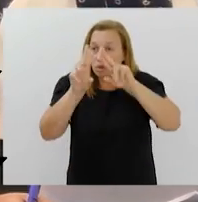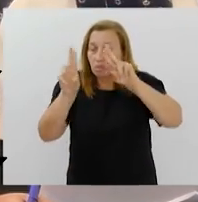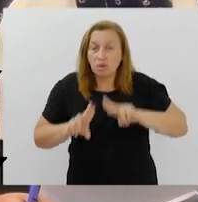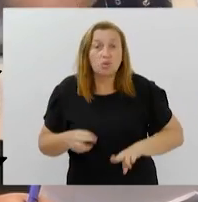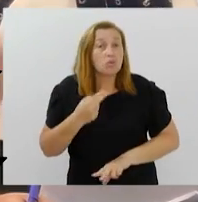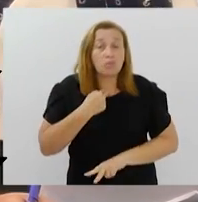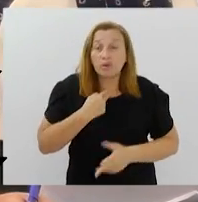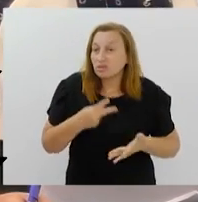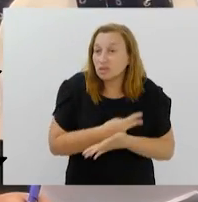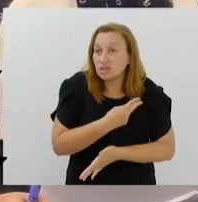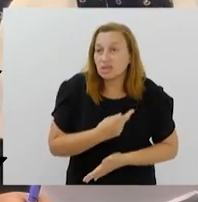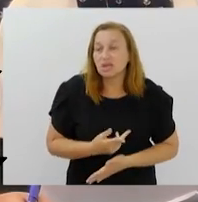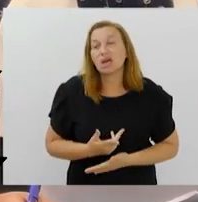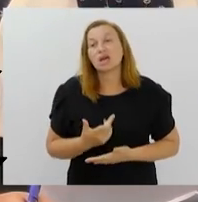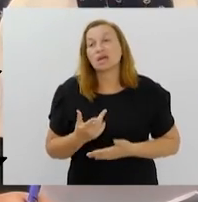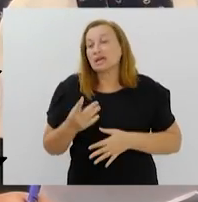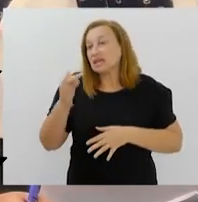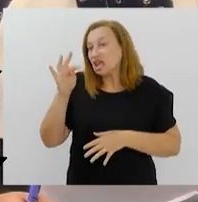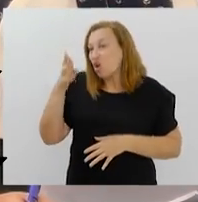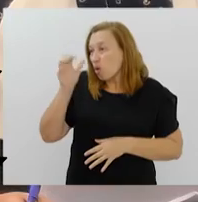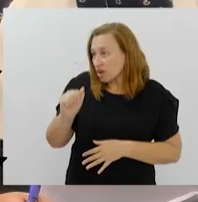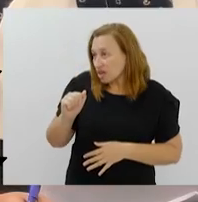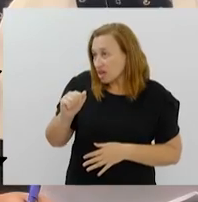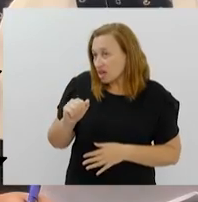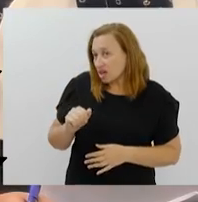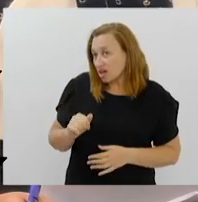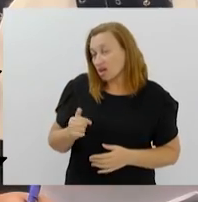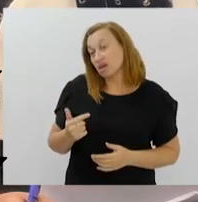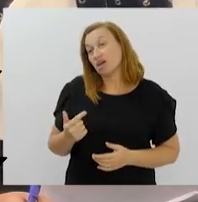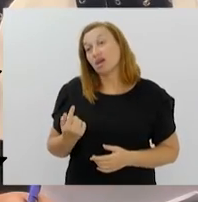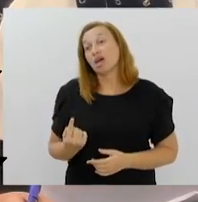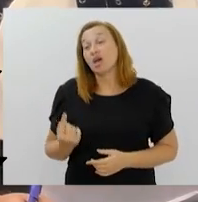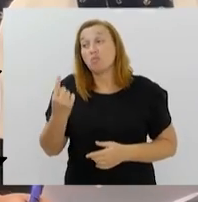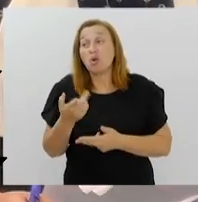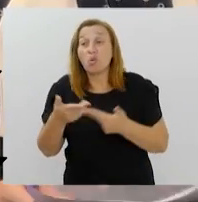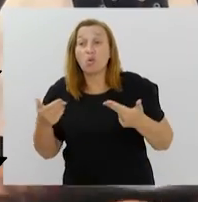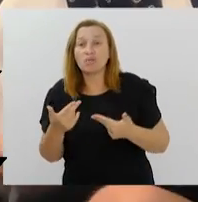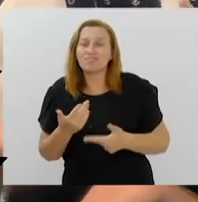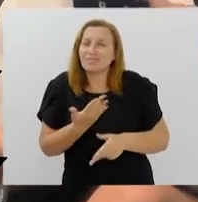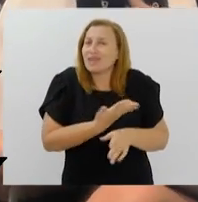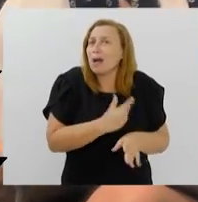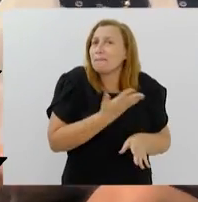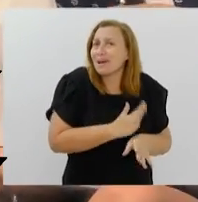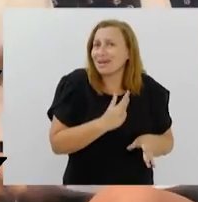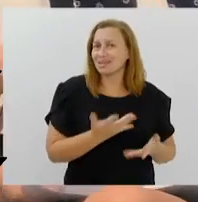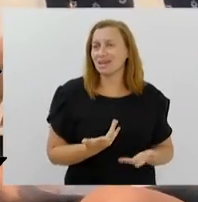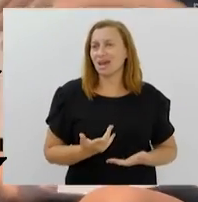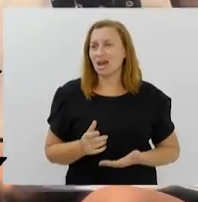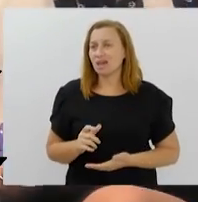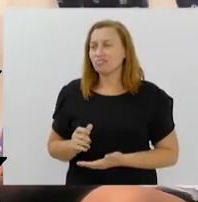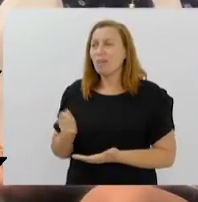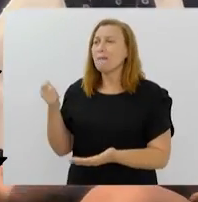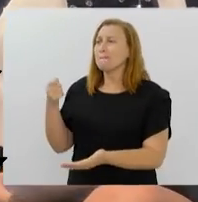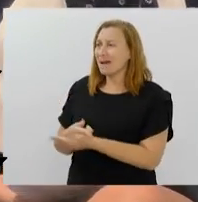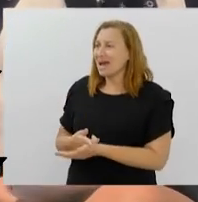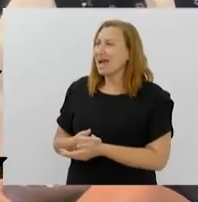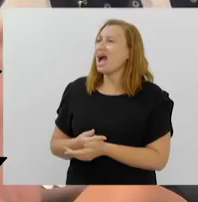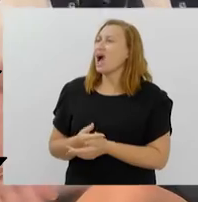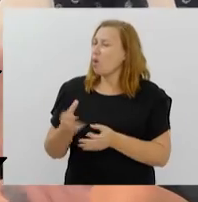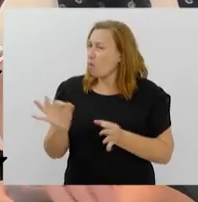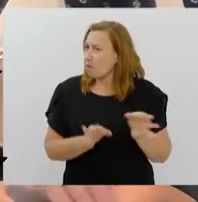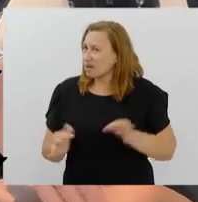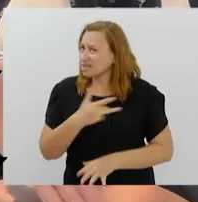porque é isso que você tá dizendo na teoria é uma coisa mas e na prática como é que pode essa mãe que paga o plano chega lá e é barrada no hospital